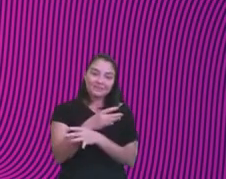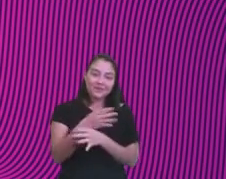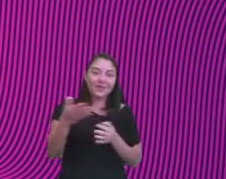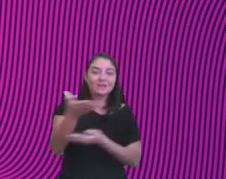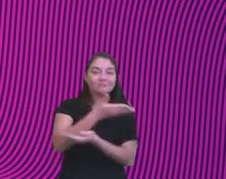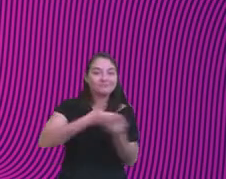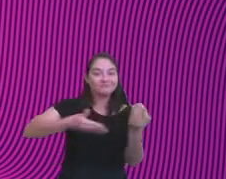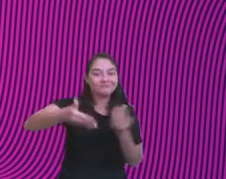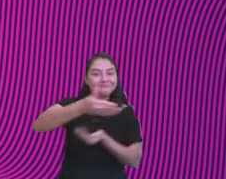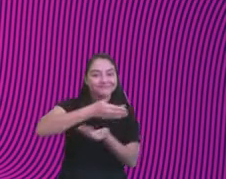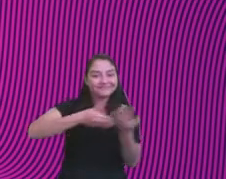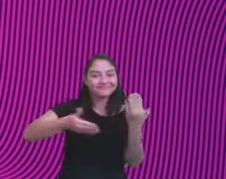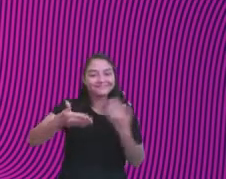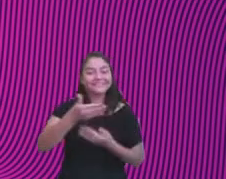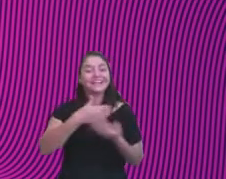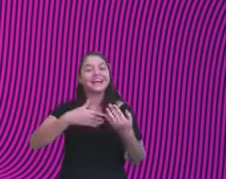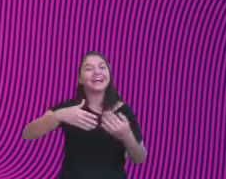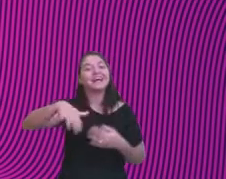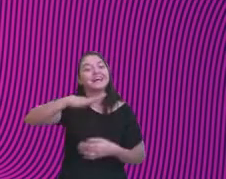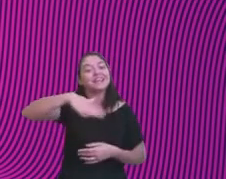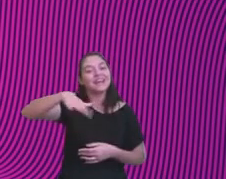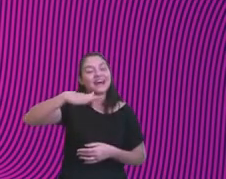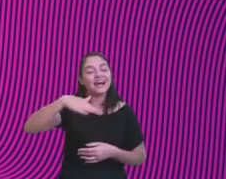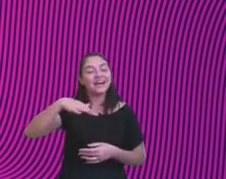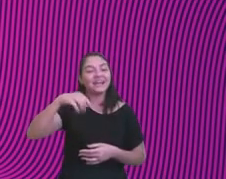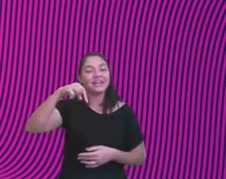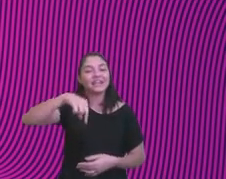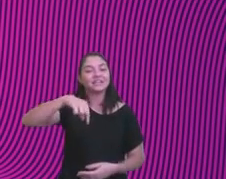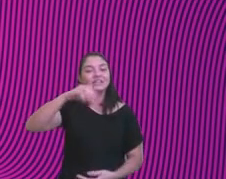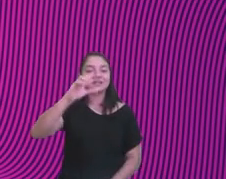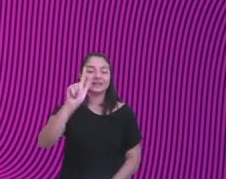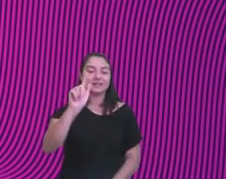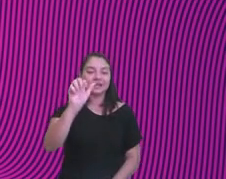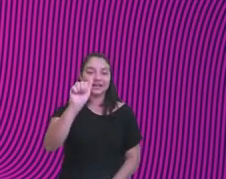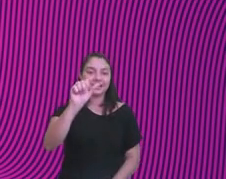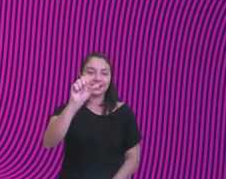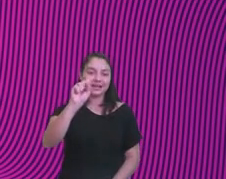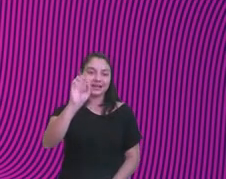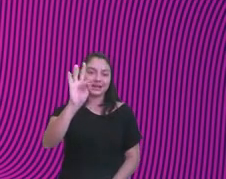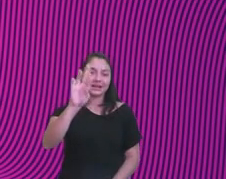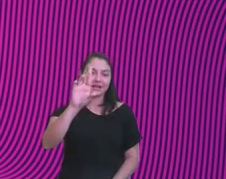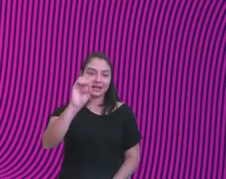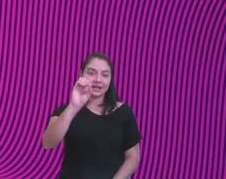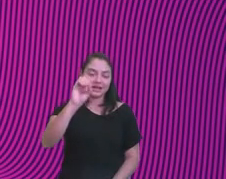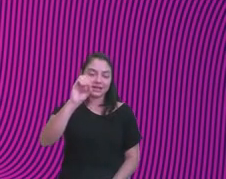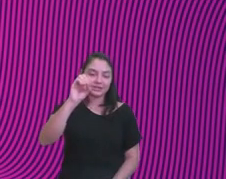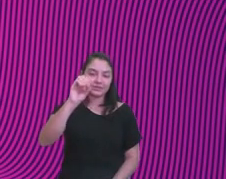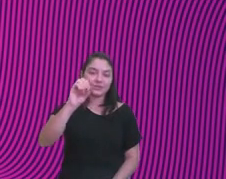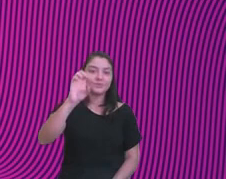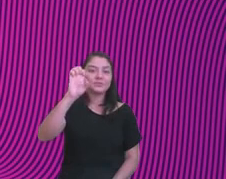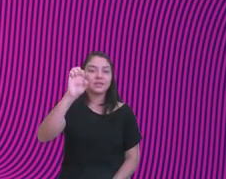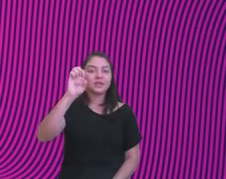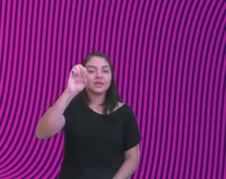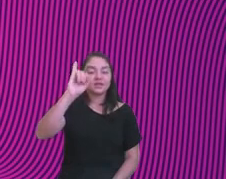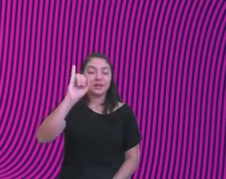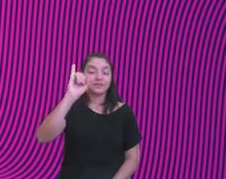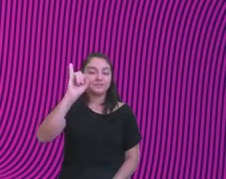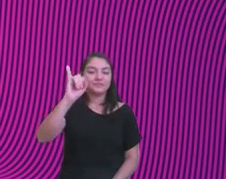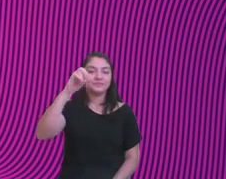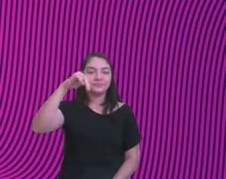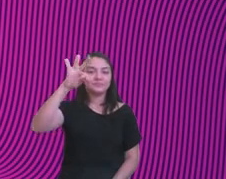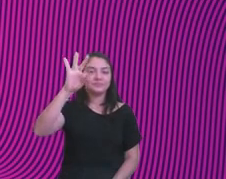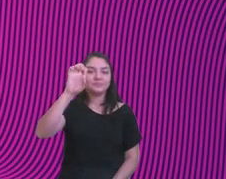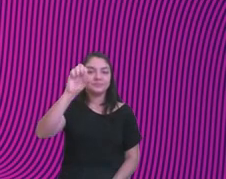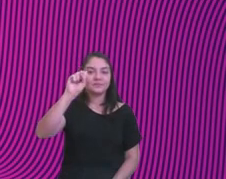Oncologia Gastrointestinal. Obrigada a todos os colegas que tiveram envolvidos com a gente nas apresentações, nas